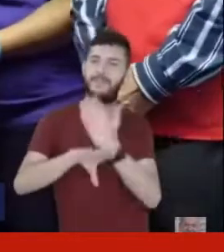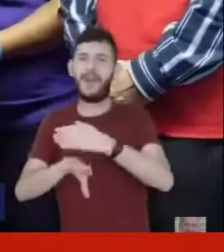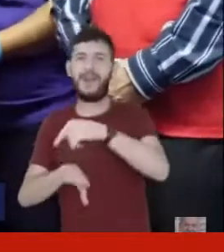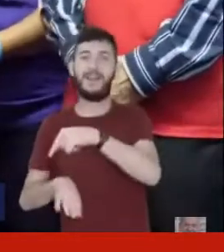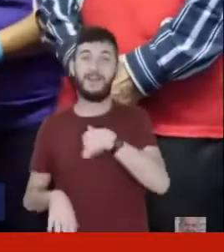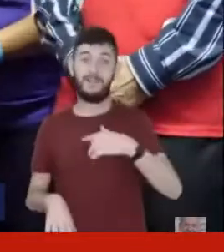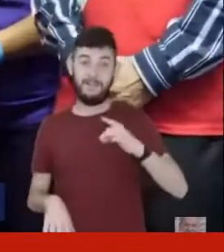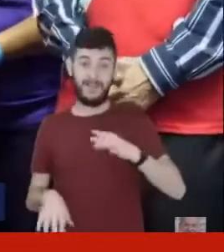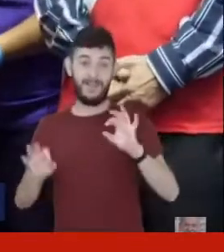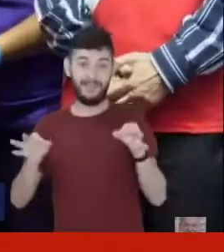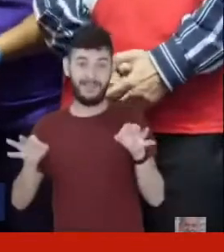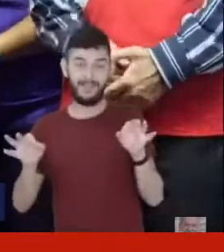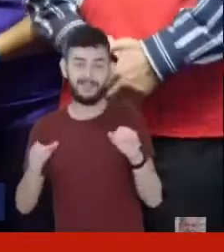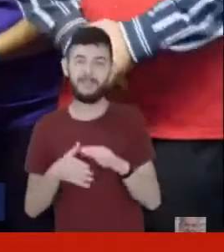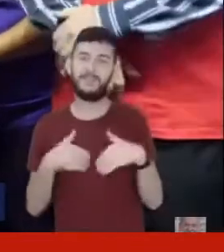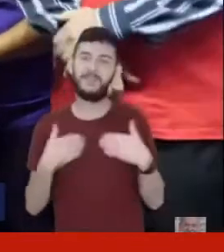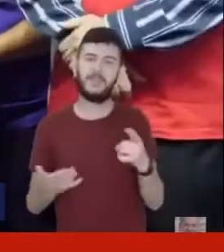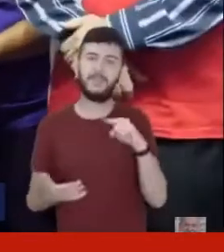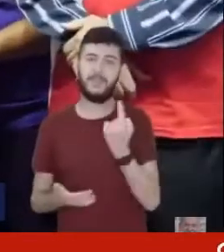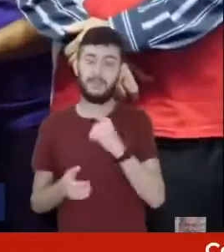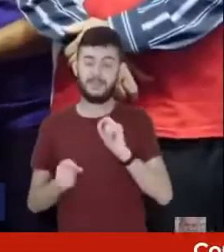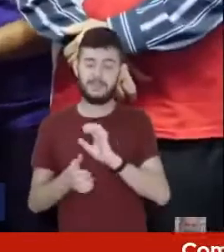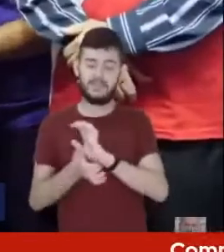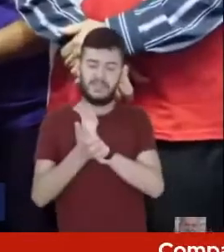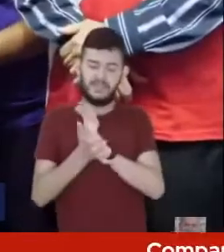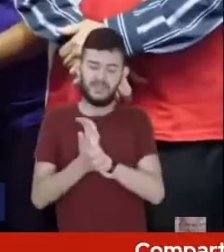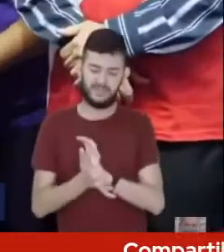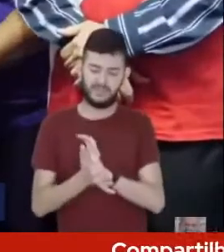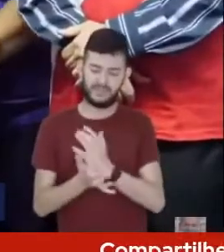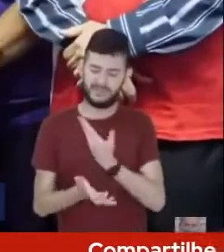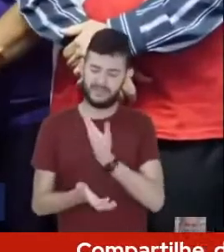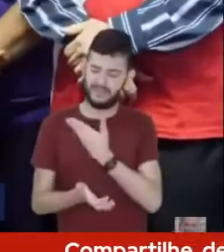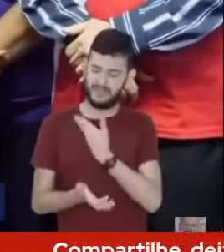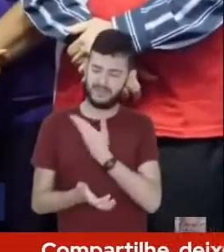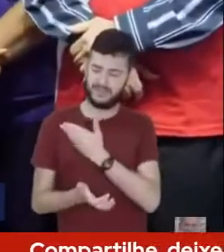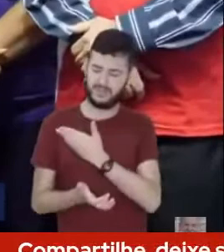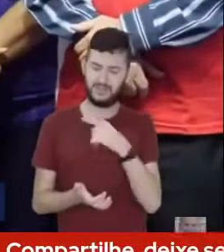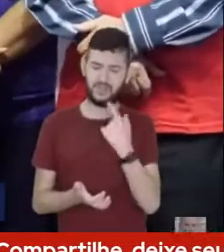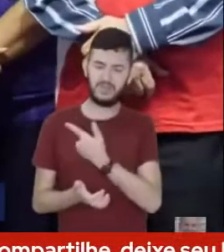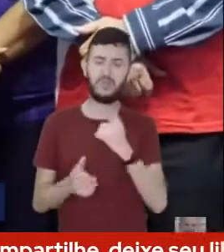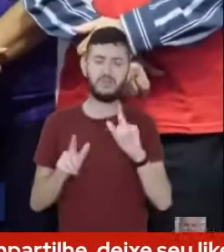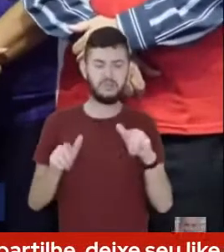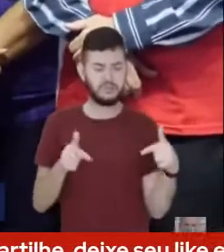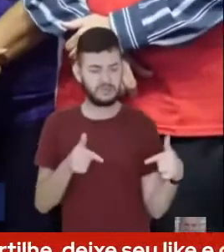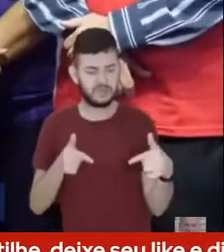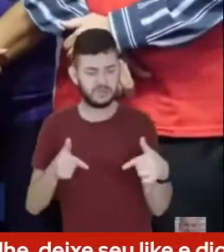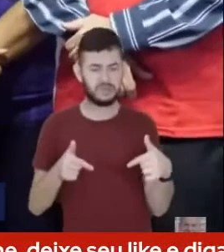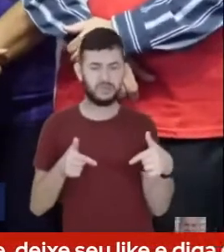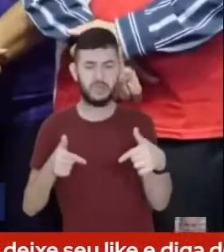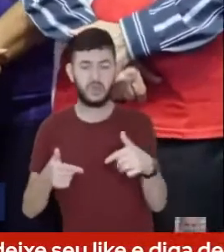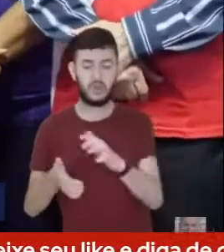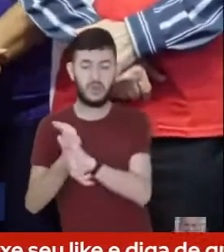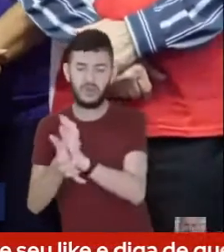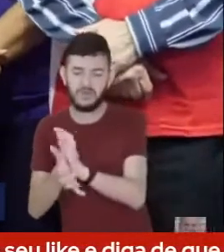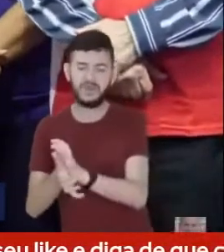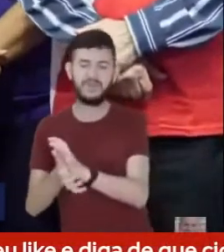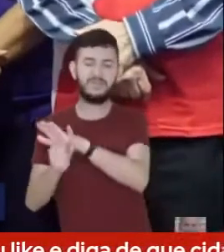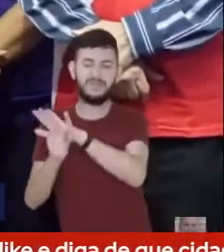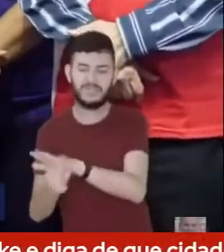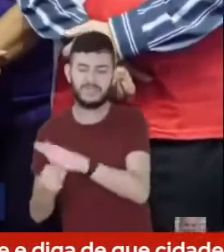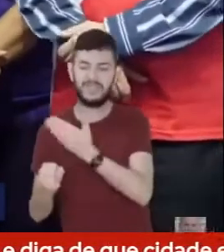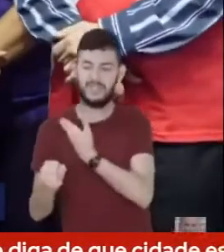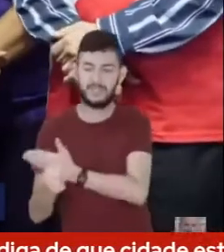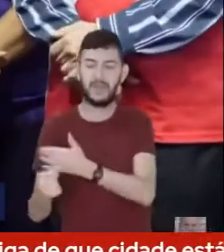a opressão e a discriminação com luta, com coragem, sempre ao lado aqui do nosso